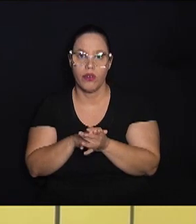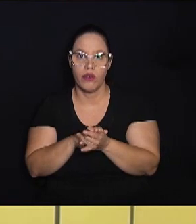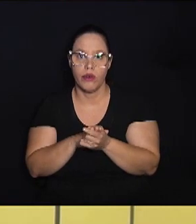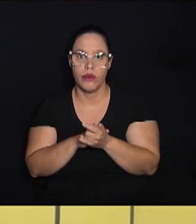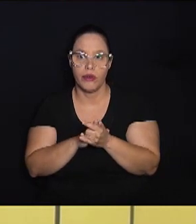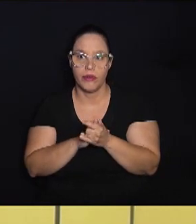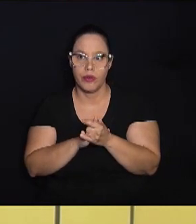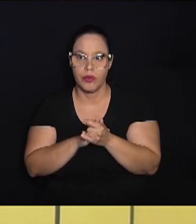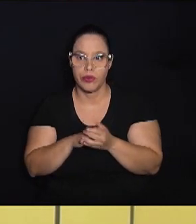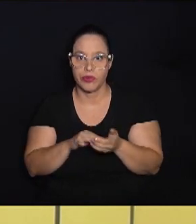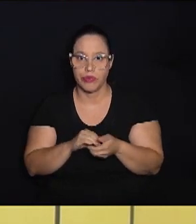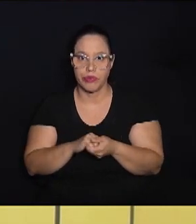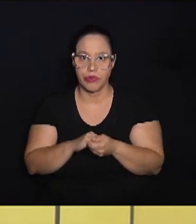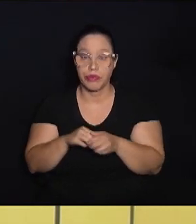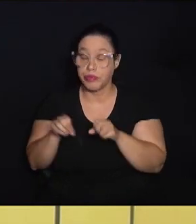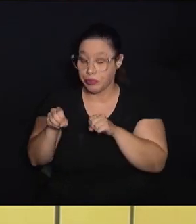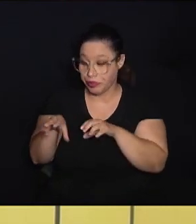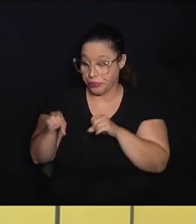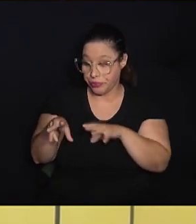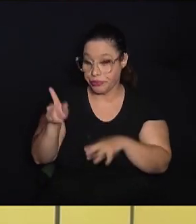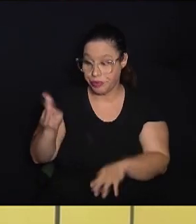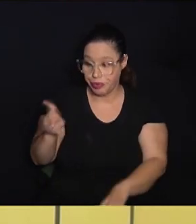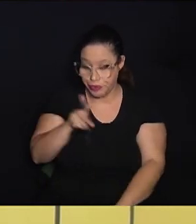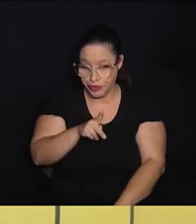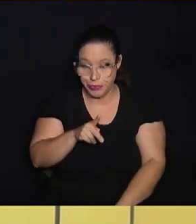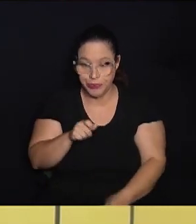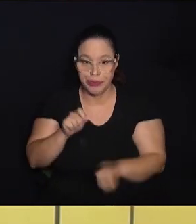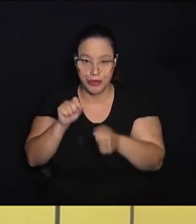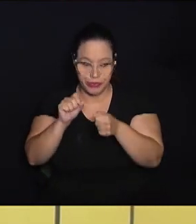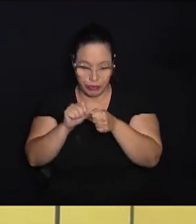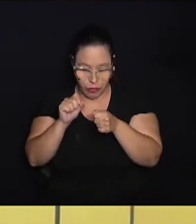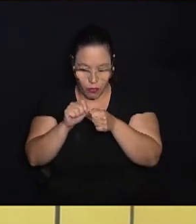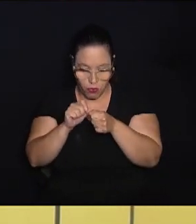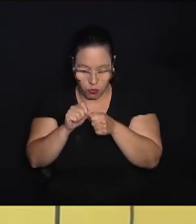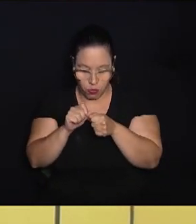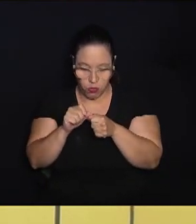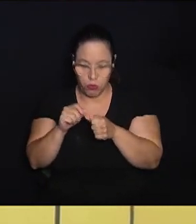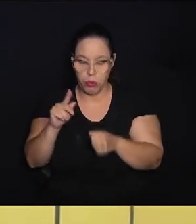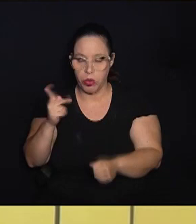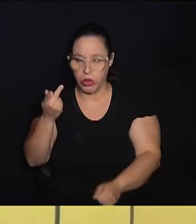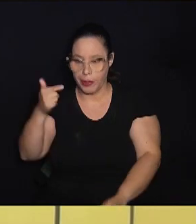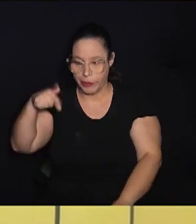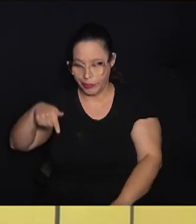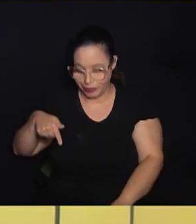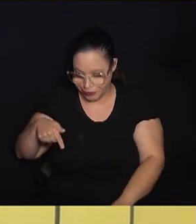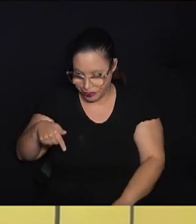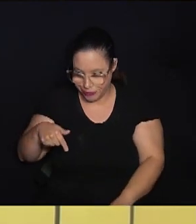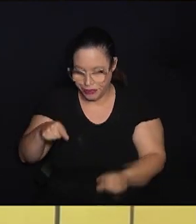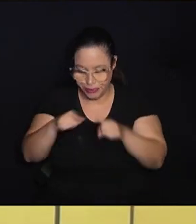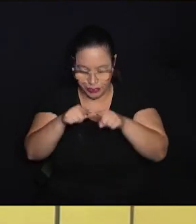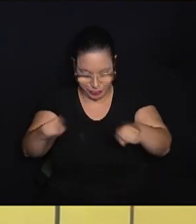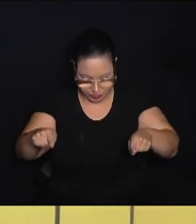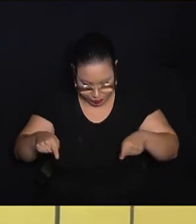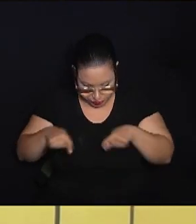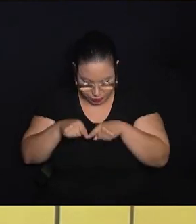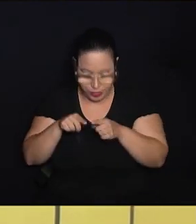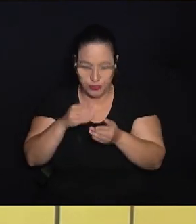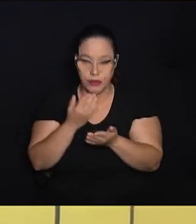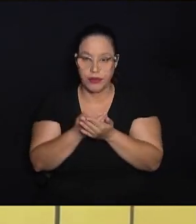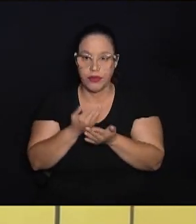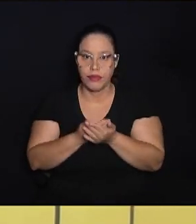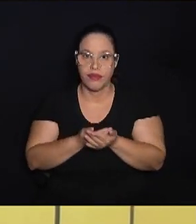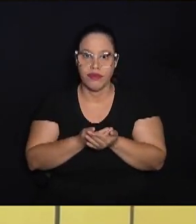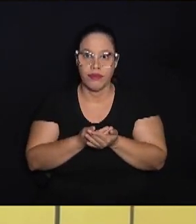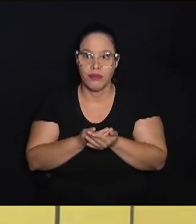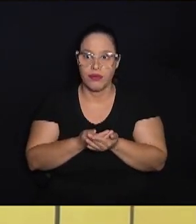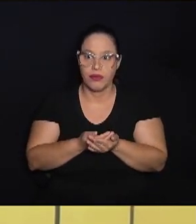mais mas eu ensinava justamente o professor a fazer história em quadrinho com o aluno em sala de aula né até dica simples da grade como você monta o